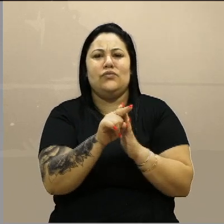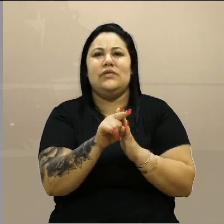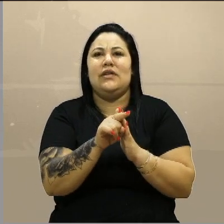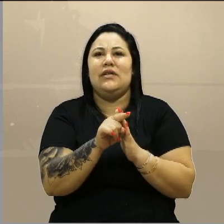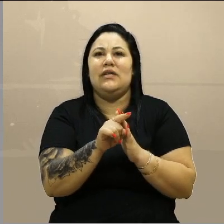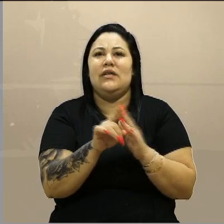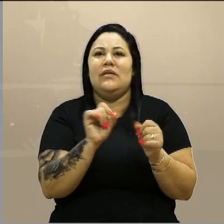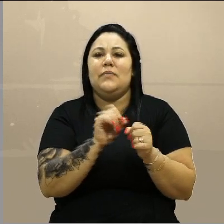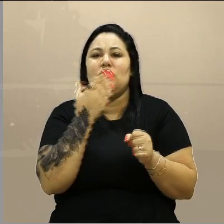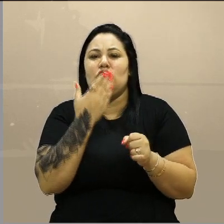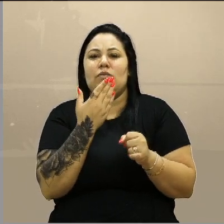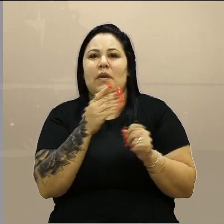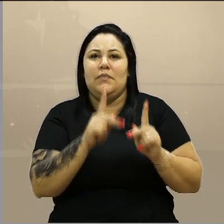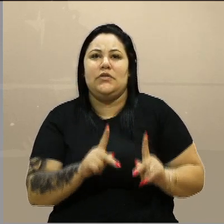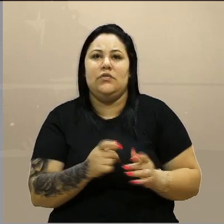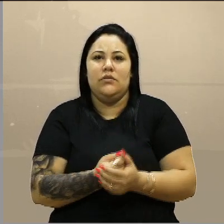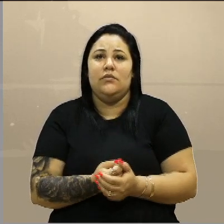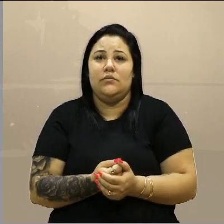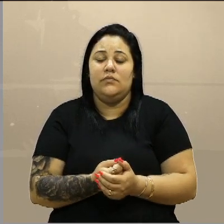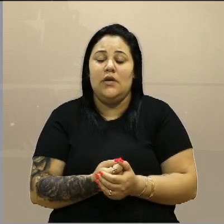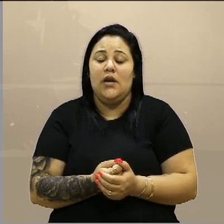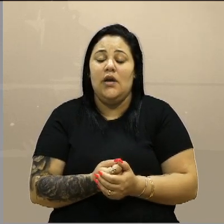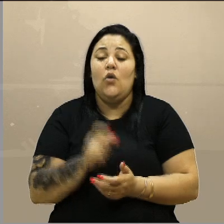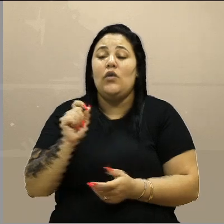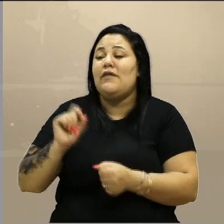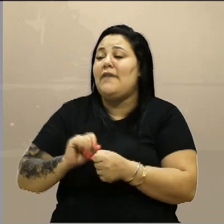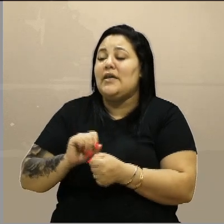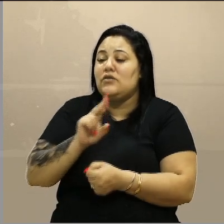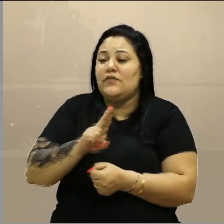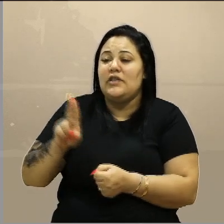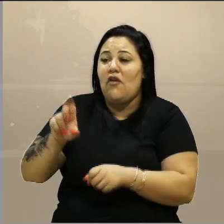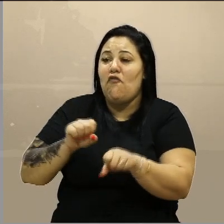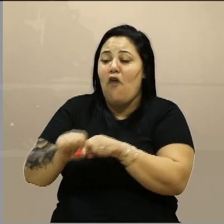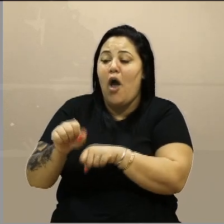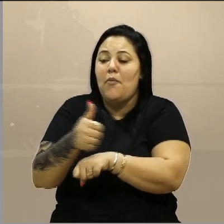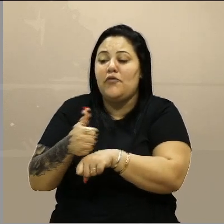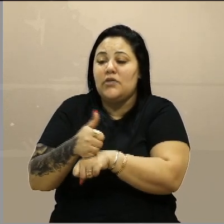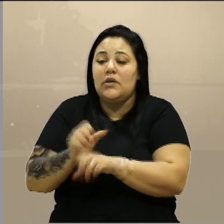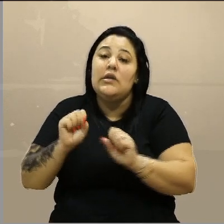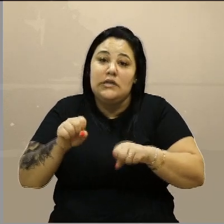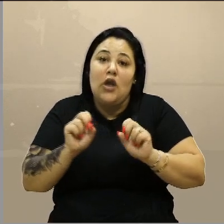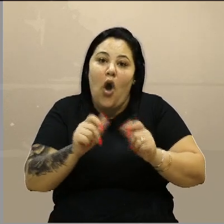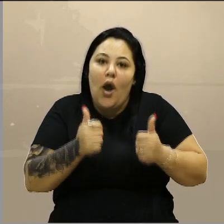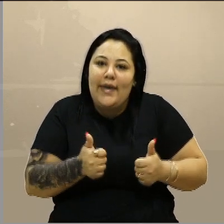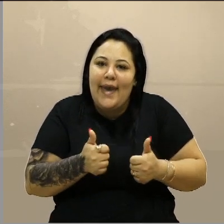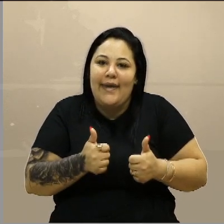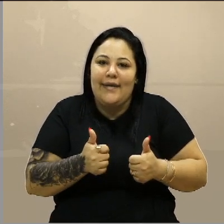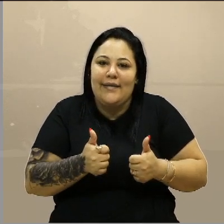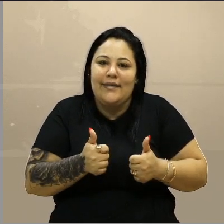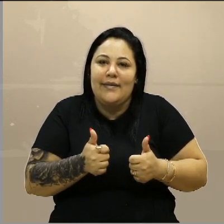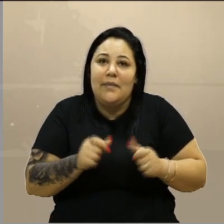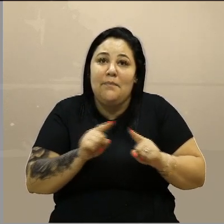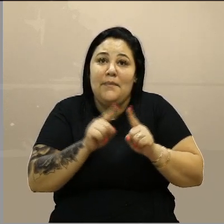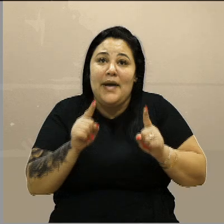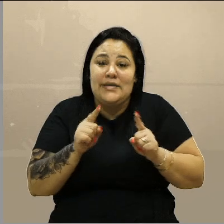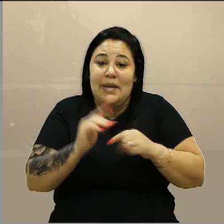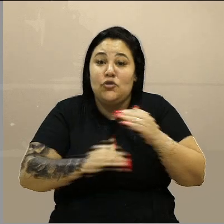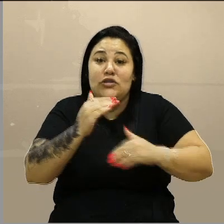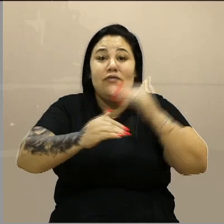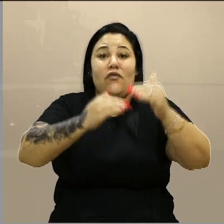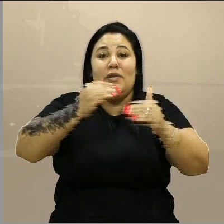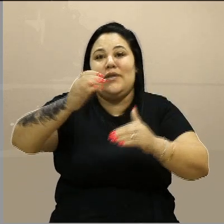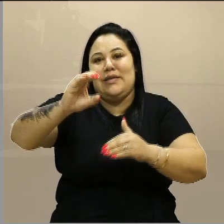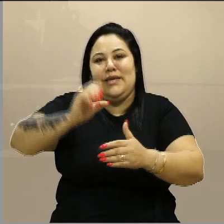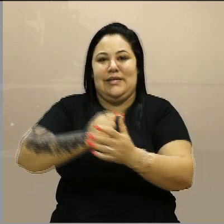dizer assim, forma profissionais. Sim, mas está equivocado. É principalmente promover pela pesquisa o progresso da ciência. E